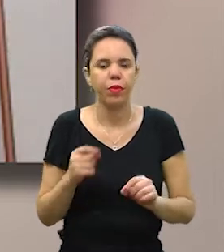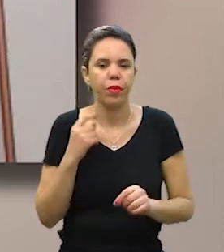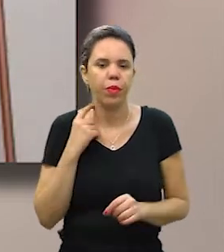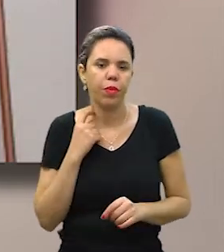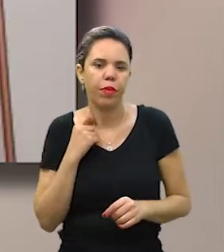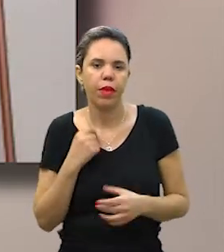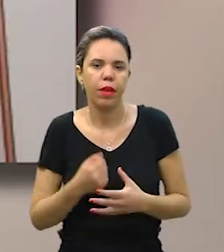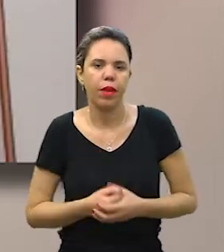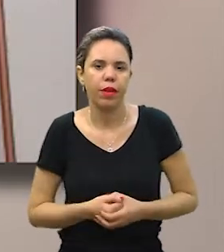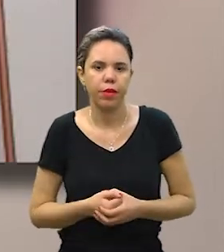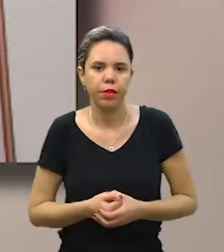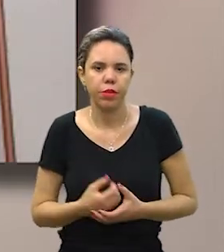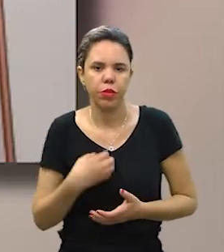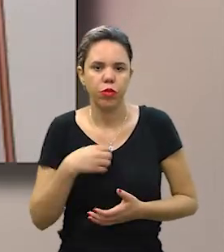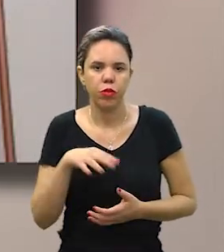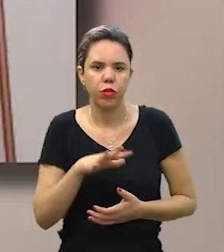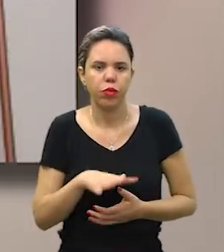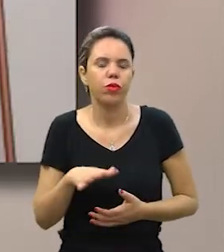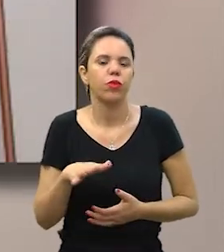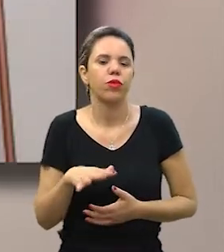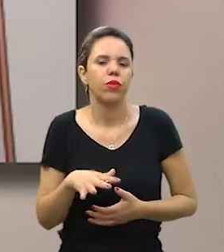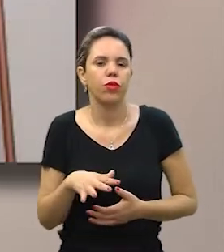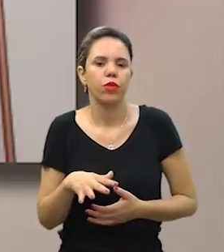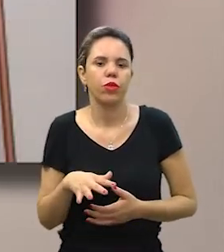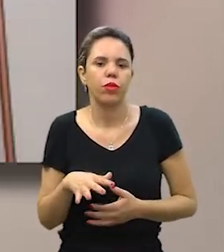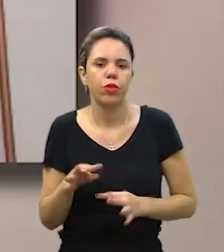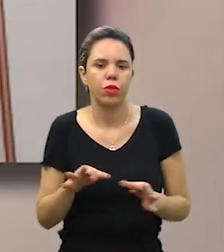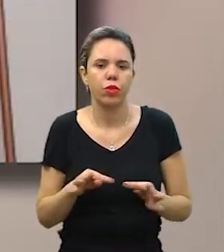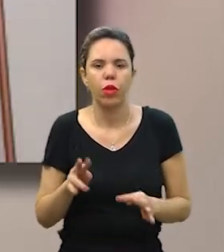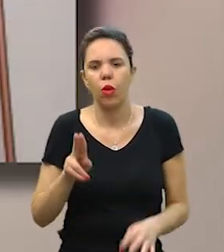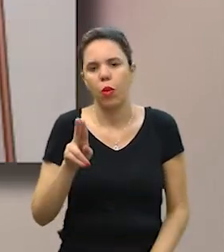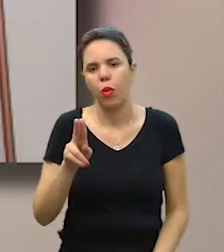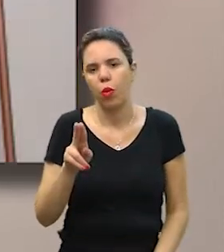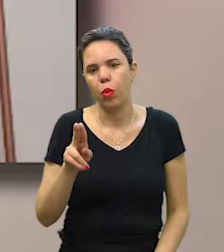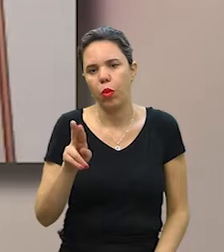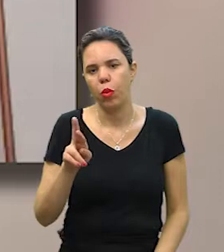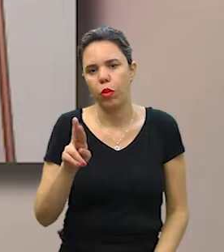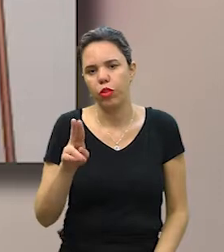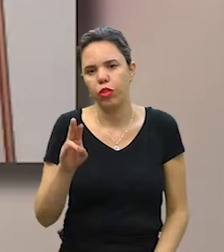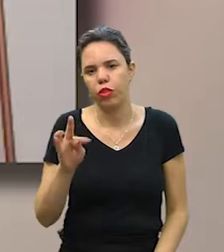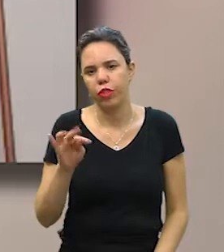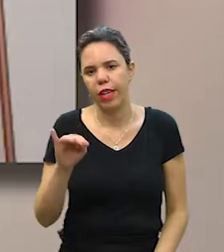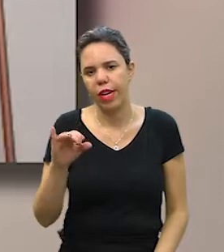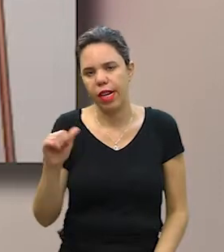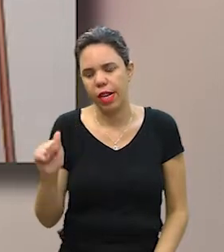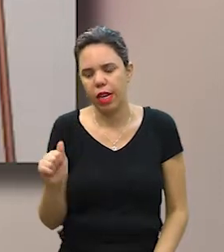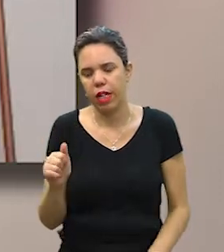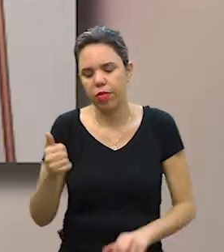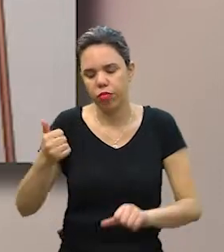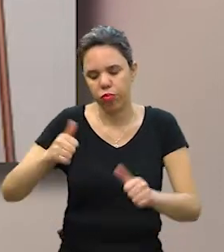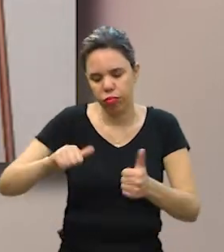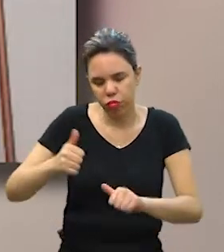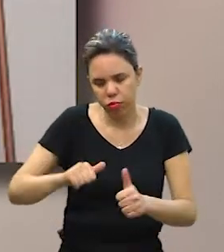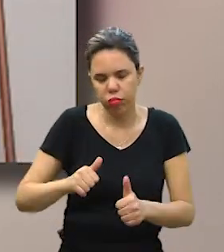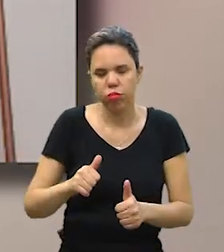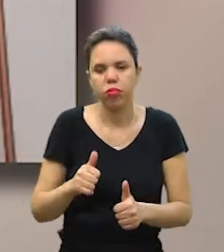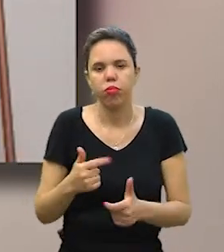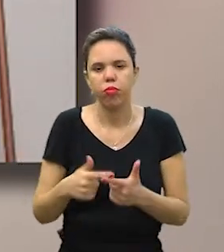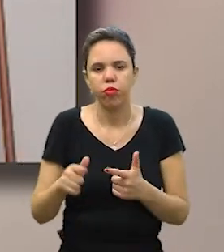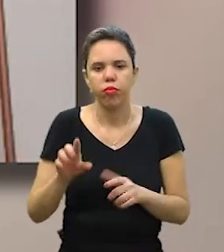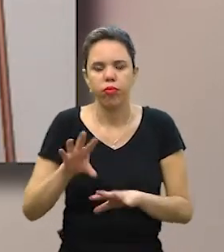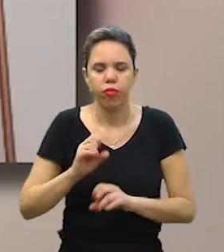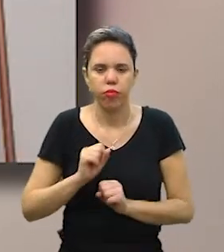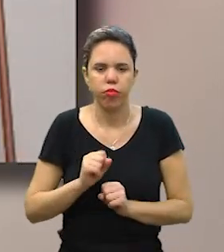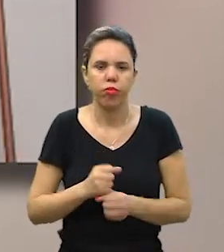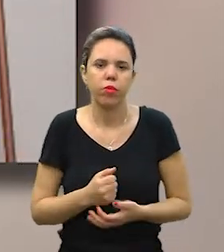aí de uma maneira geral como uma urticária, uma alergia de pele, e quando você vai avaliar, acaba